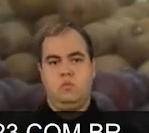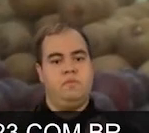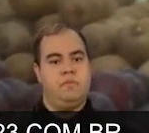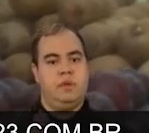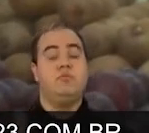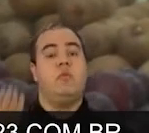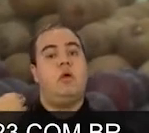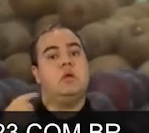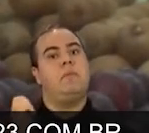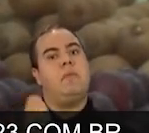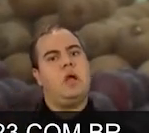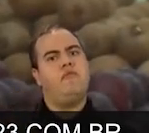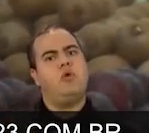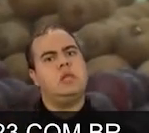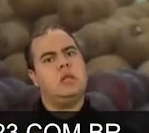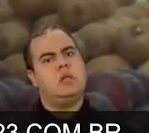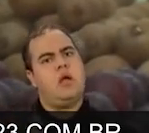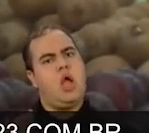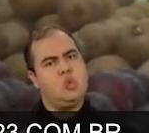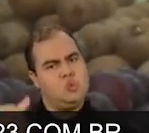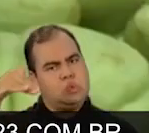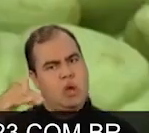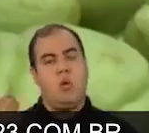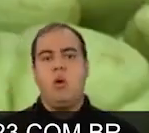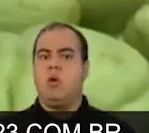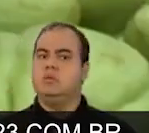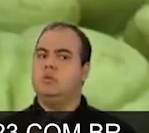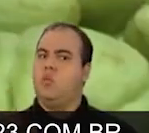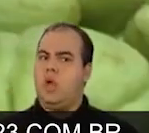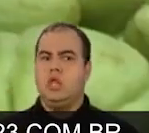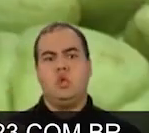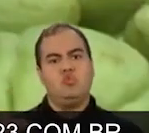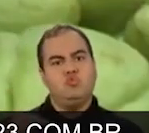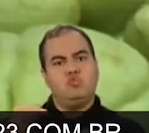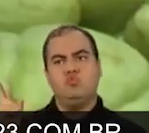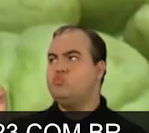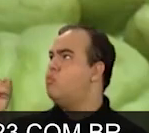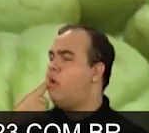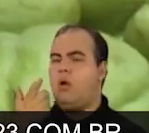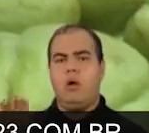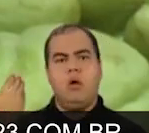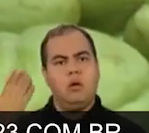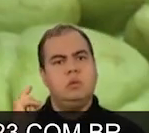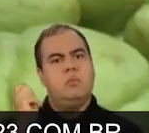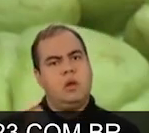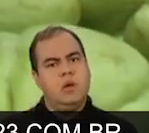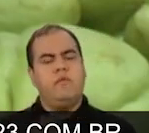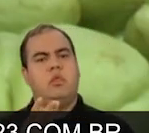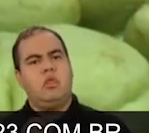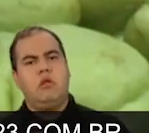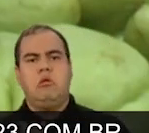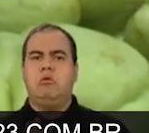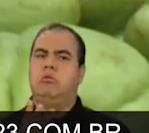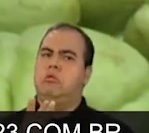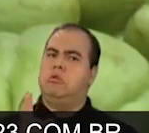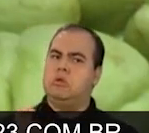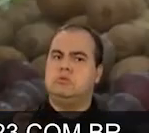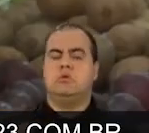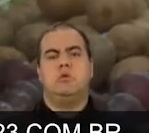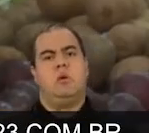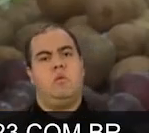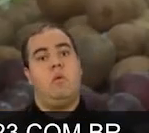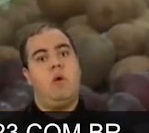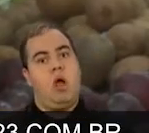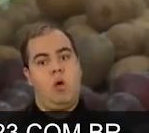a gente pagava R$80 no saco, chegou a 140. O chuchu, por exemplo, a gente pagava 30, 35. A